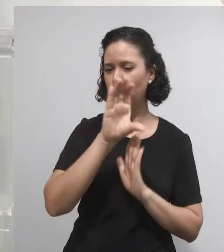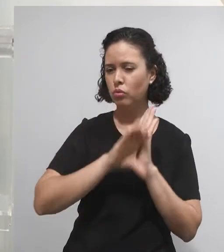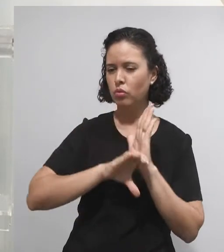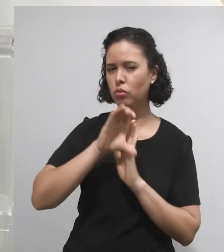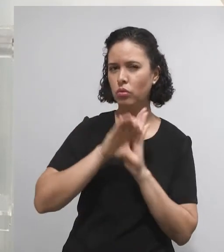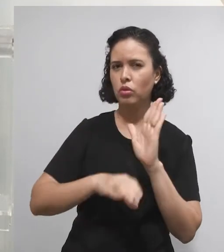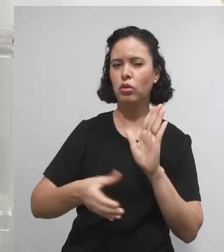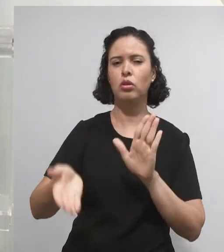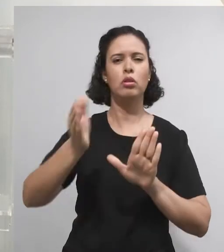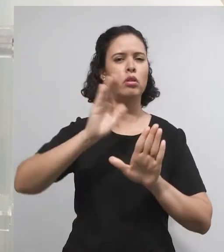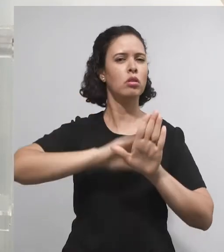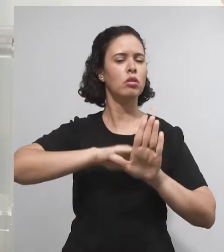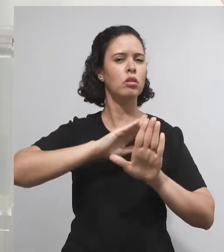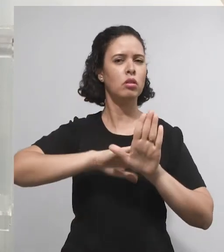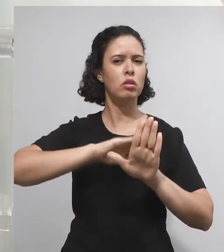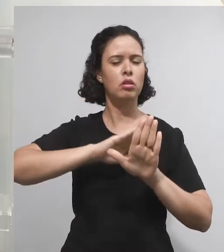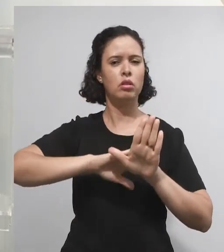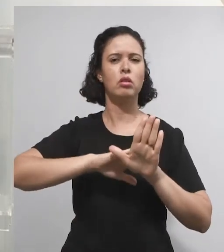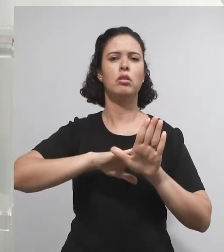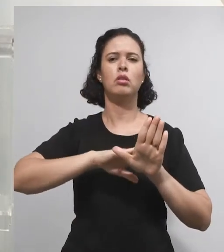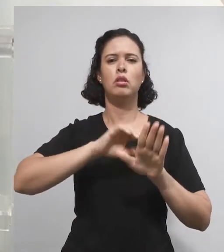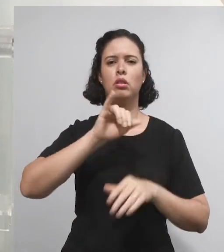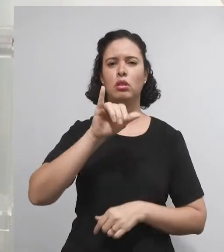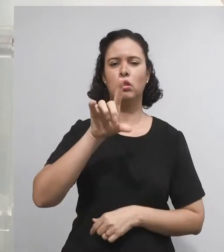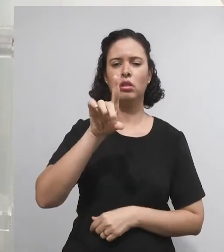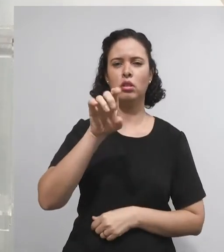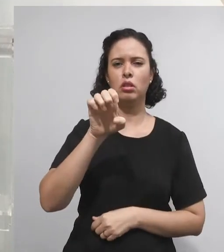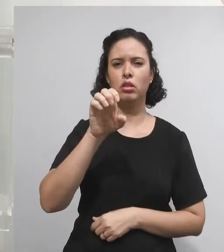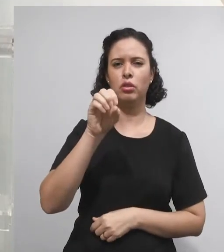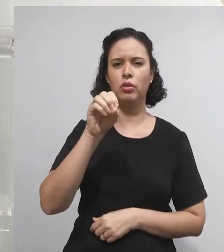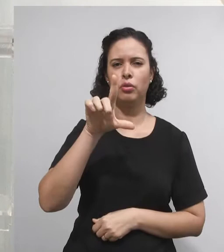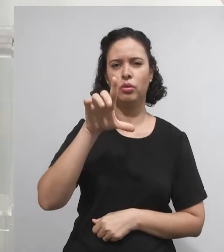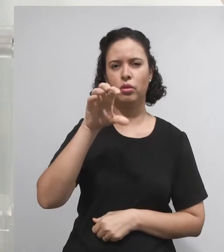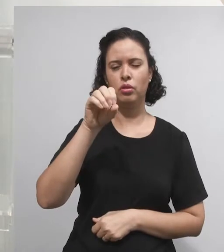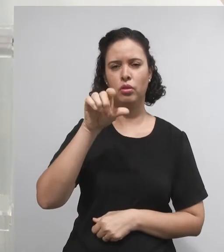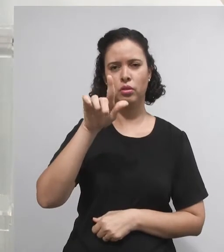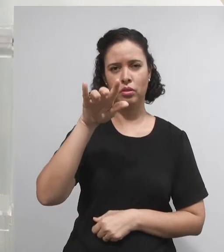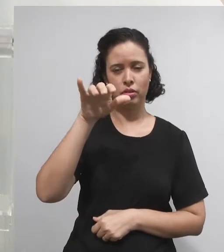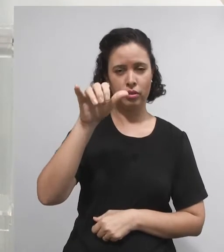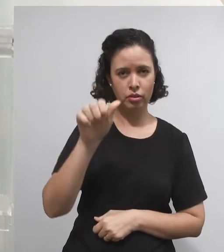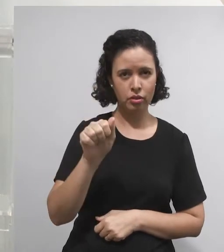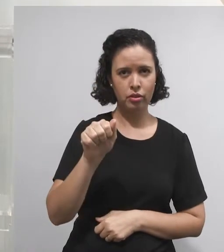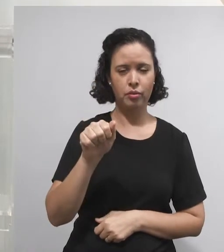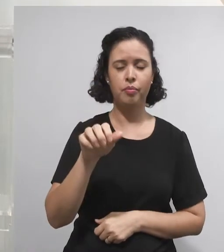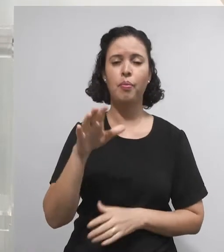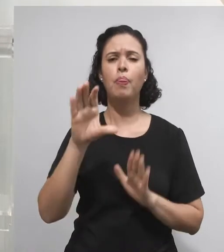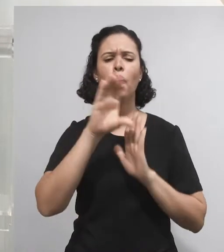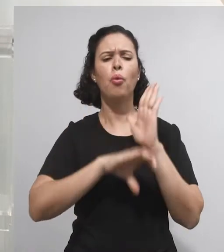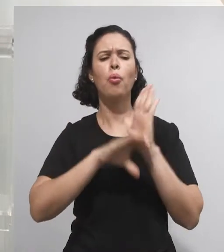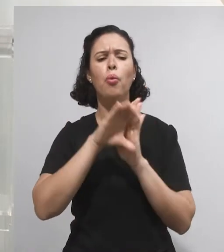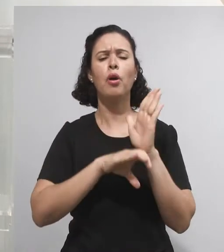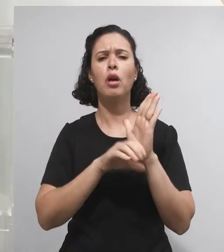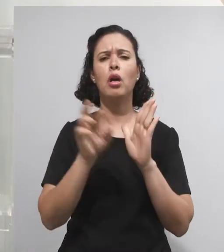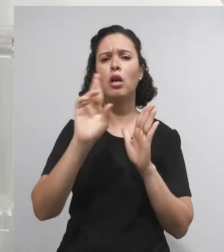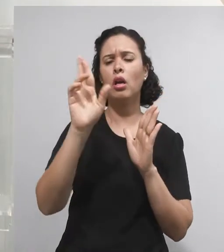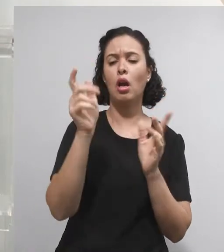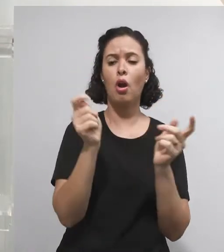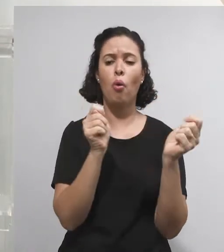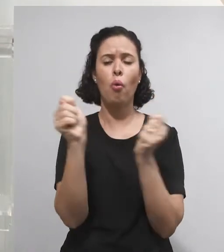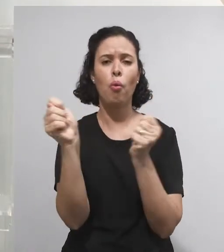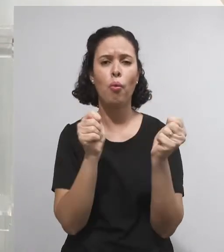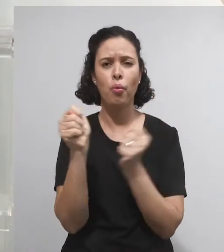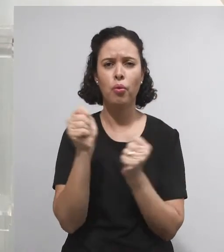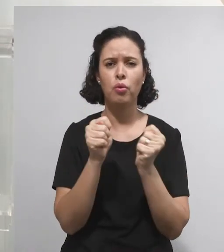do currículo e da ideologia. O currículo como um território de disputa com relação a quem controla, quem